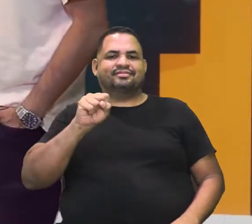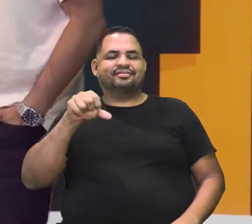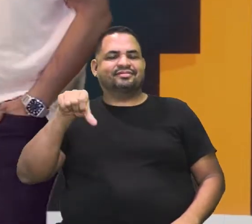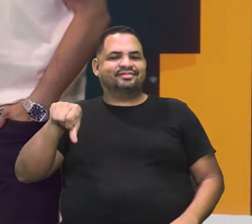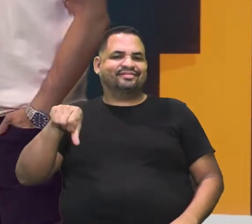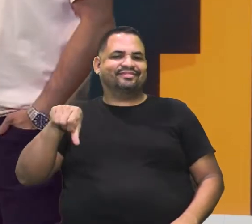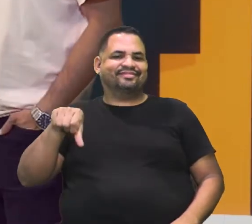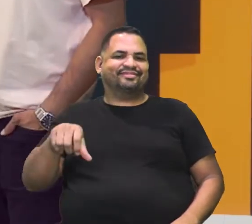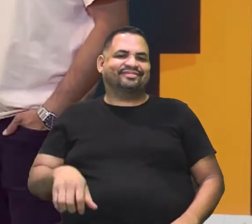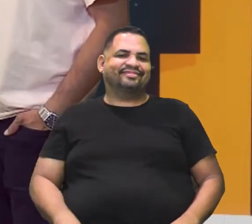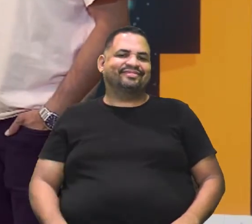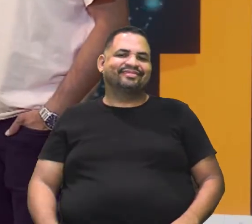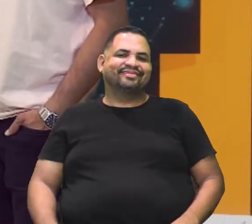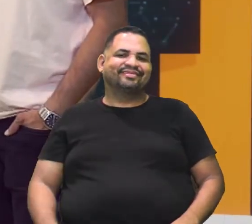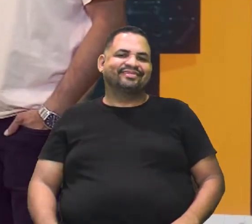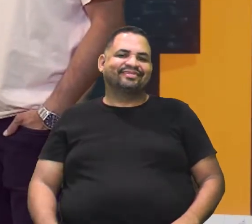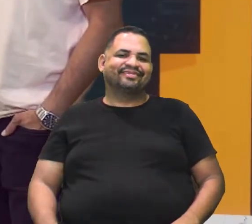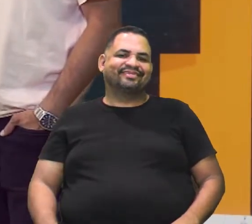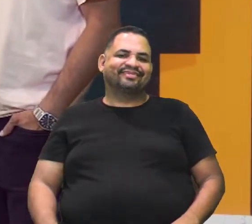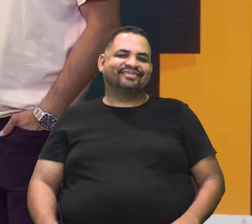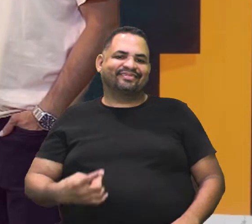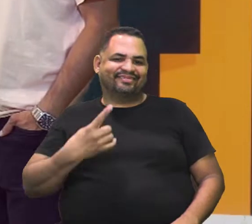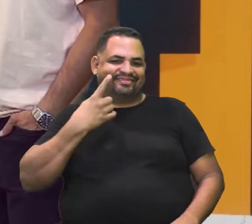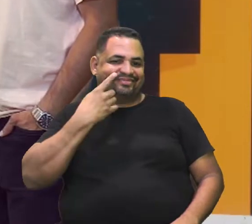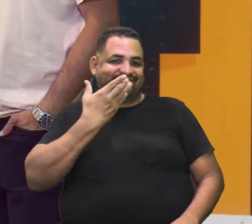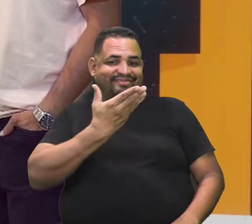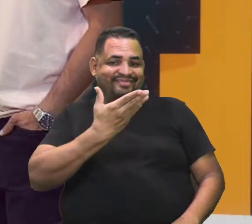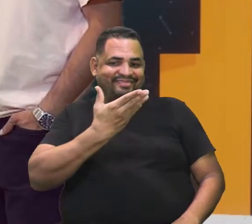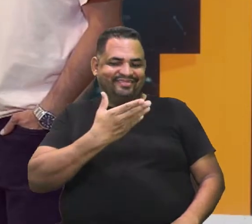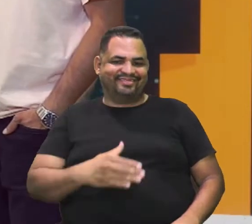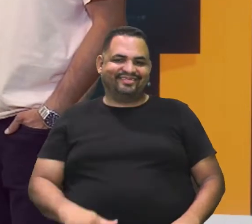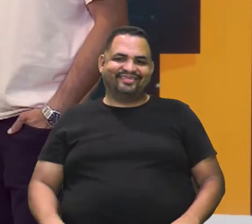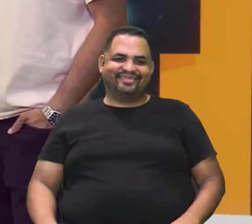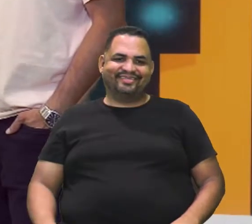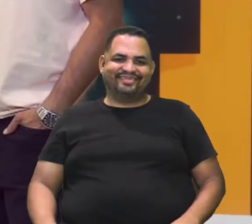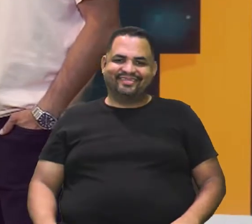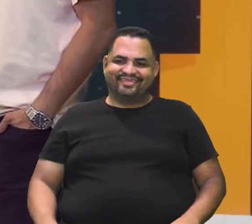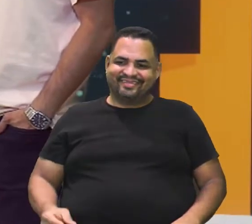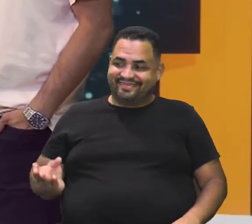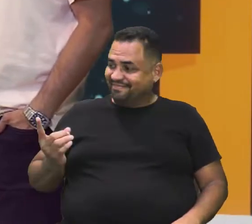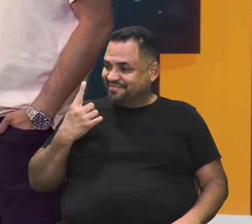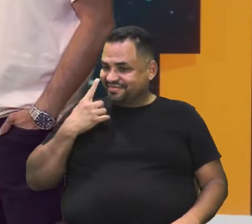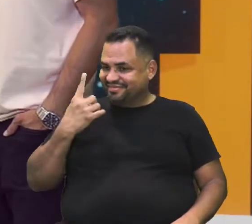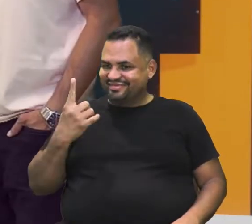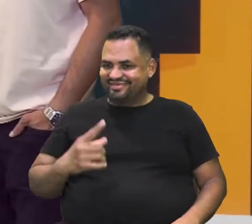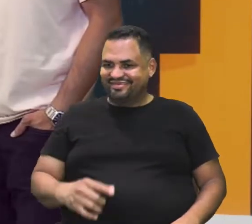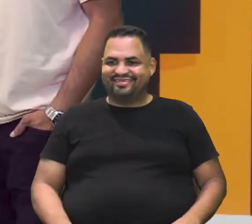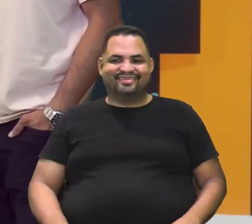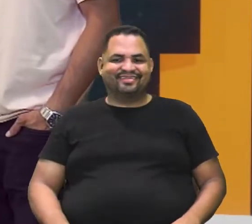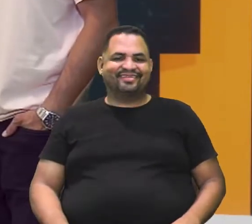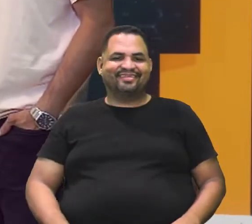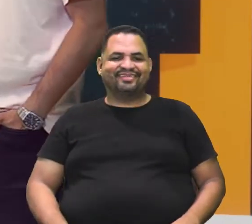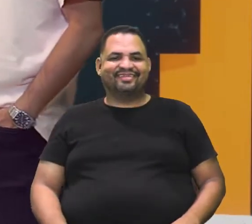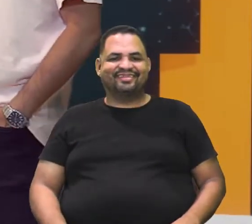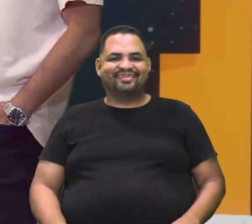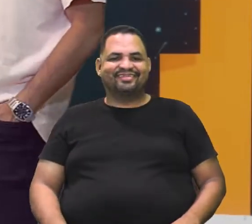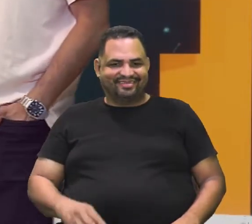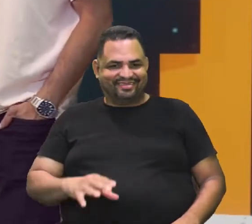olha aqui. Olha pra cá. Para, agora eu tô do outro lado. Acho que é 89 mesmo.